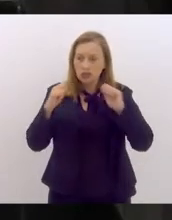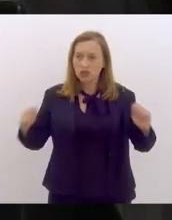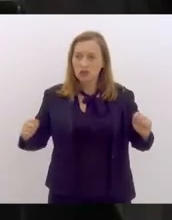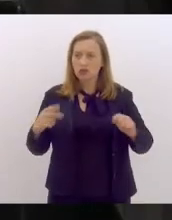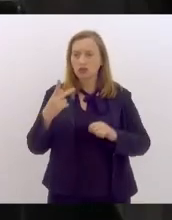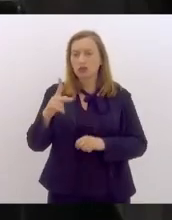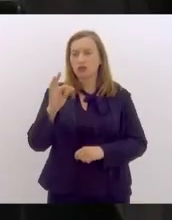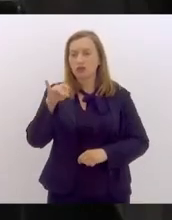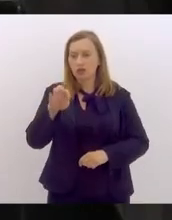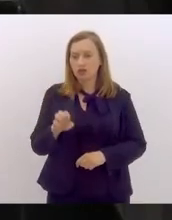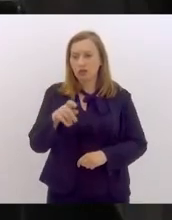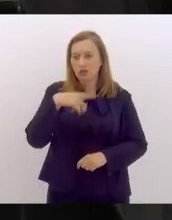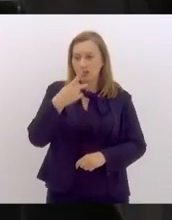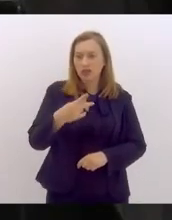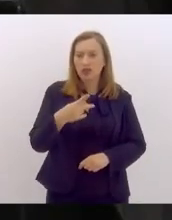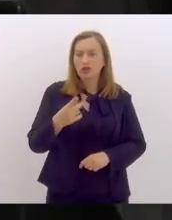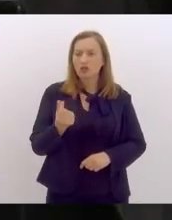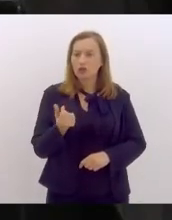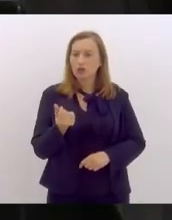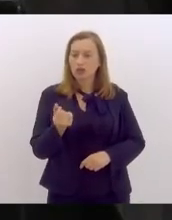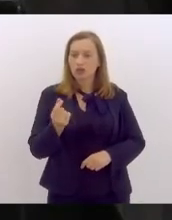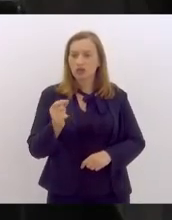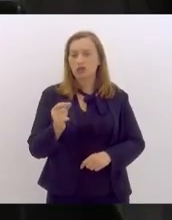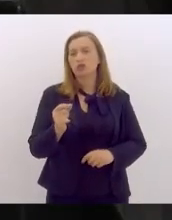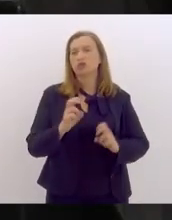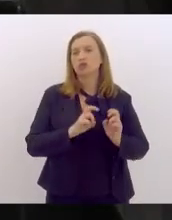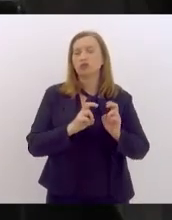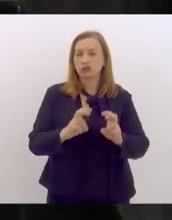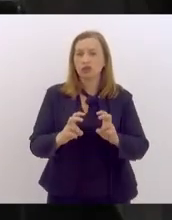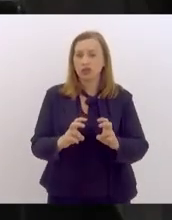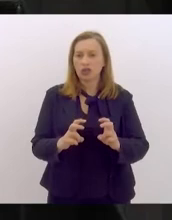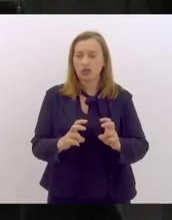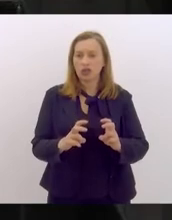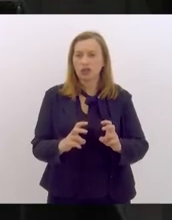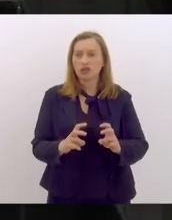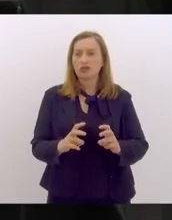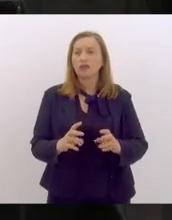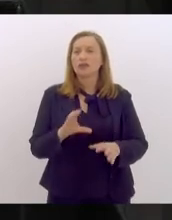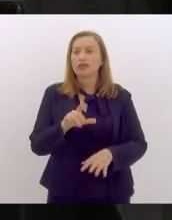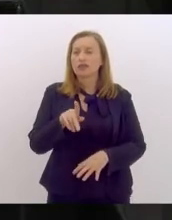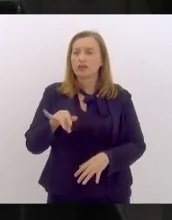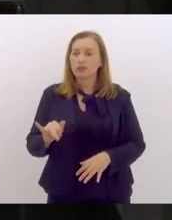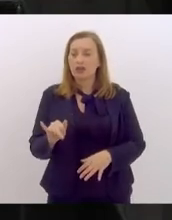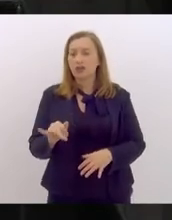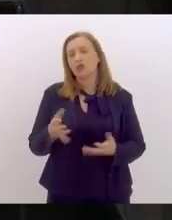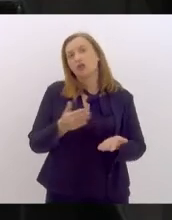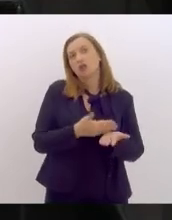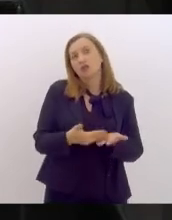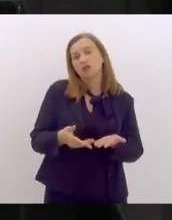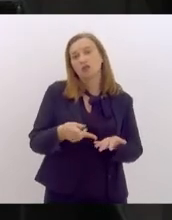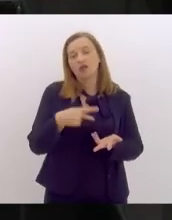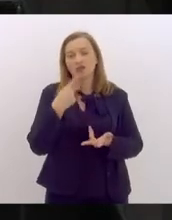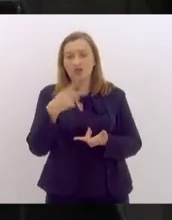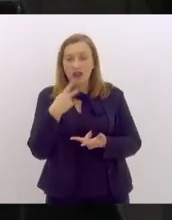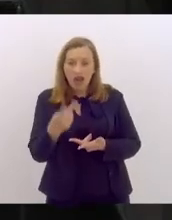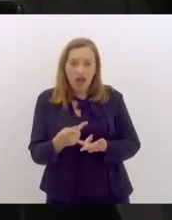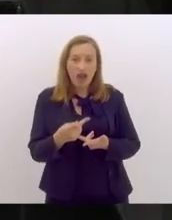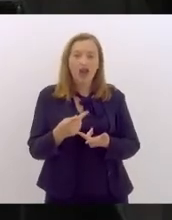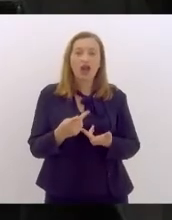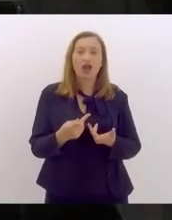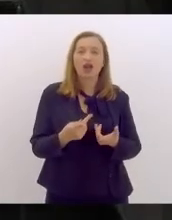para tratar do ponto foi o aumento das passagens desde a ser pensa instalou Aí ele começou a cantar de galo começou a ameaçar